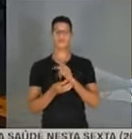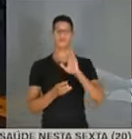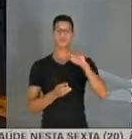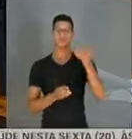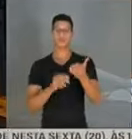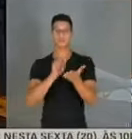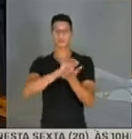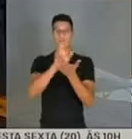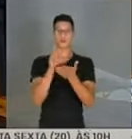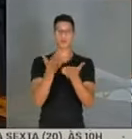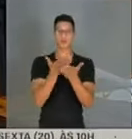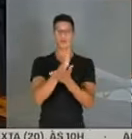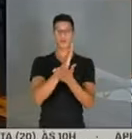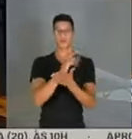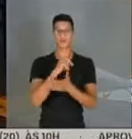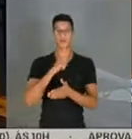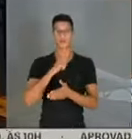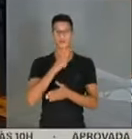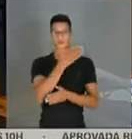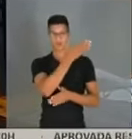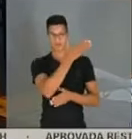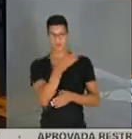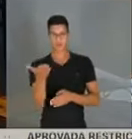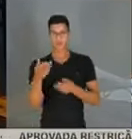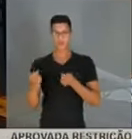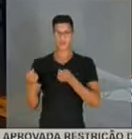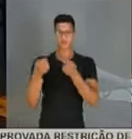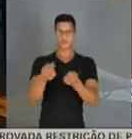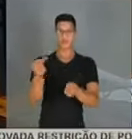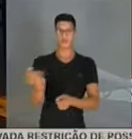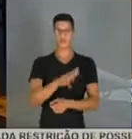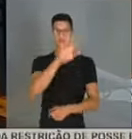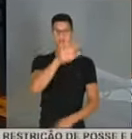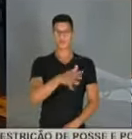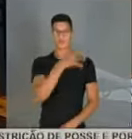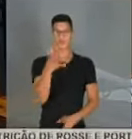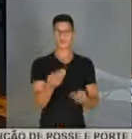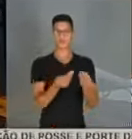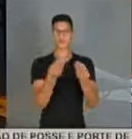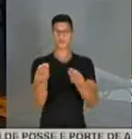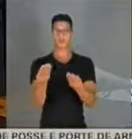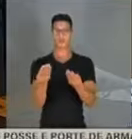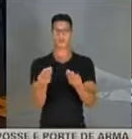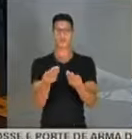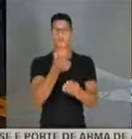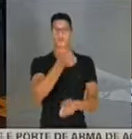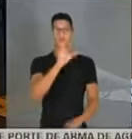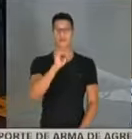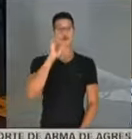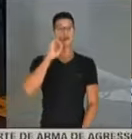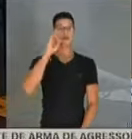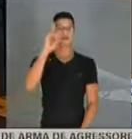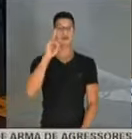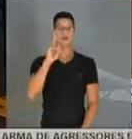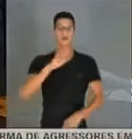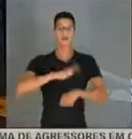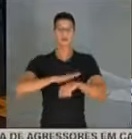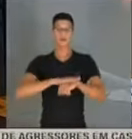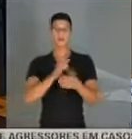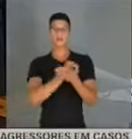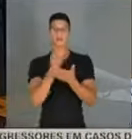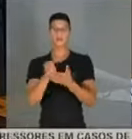Anvisa aprova excepcionalmente, vem Vossa Senhoria e apresenta um novo cronograma de entrega. Eu vou entregar com 10 dias. Vamos executar